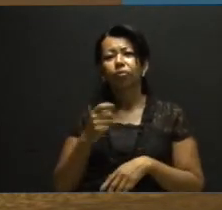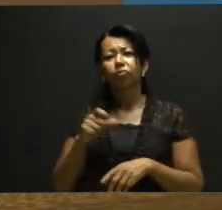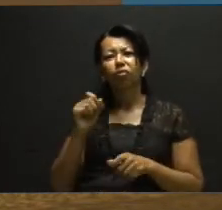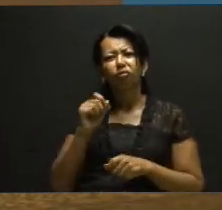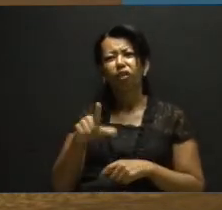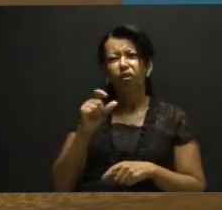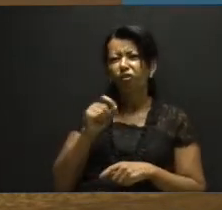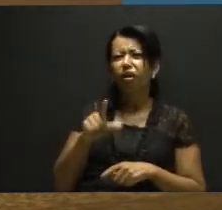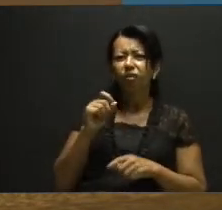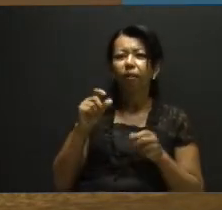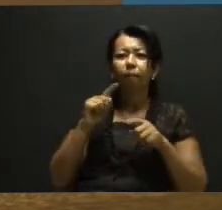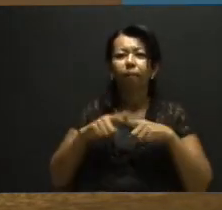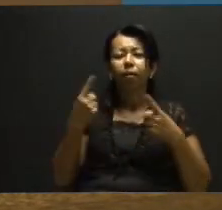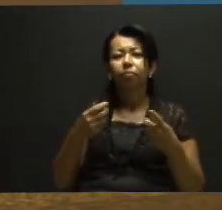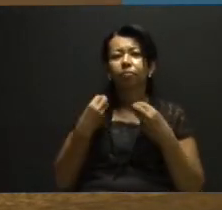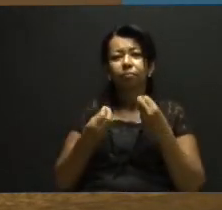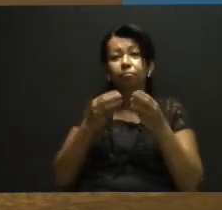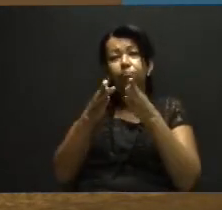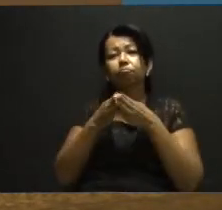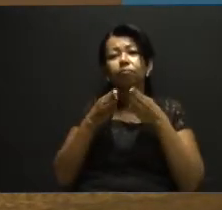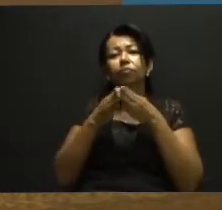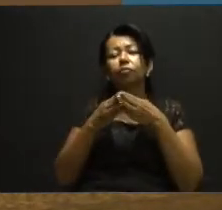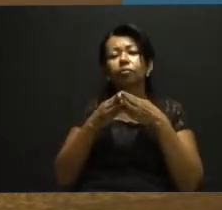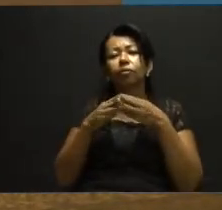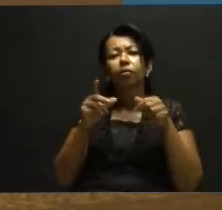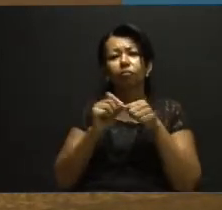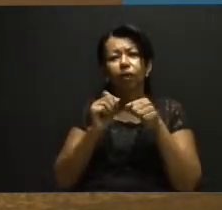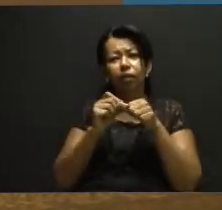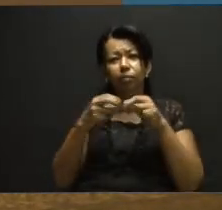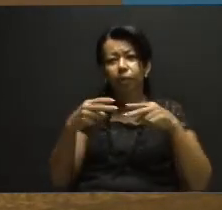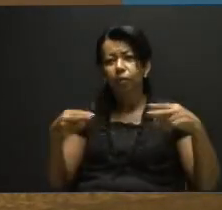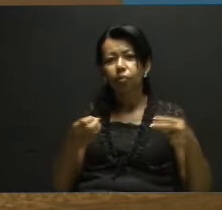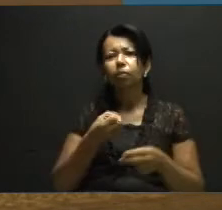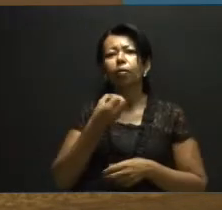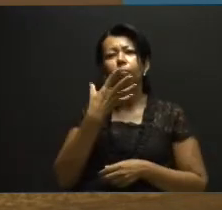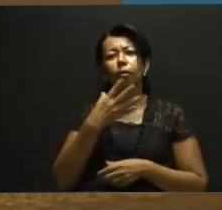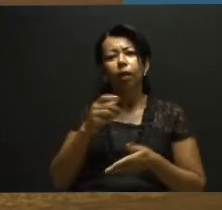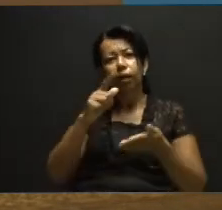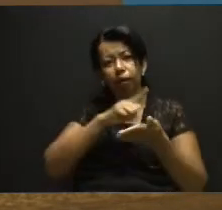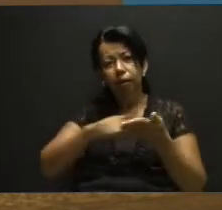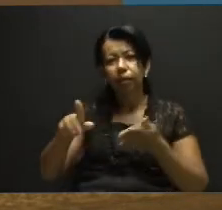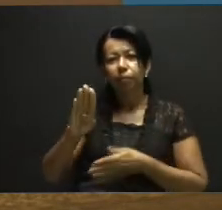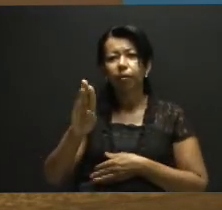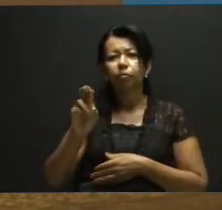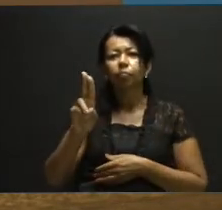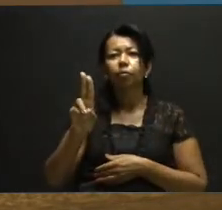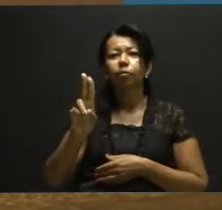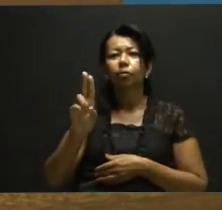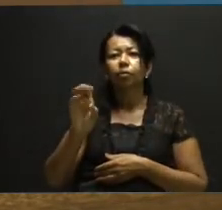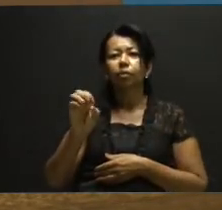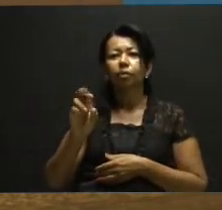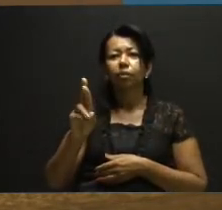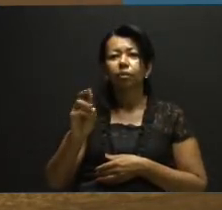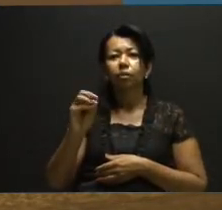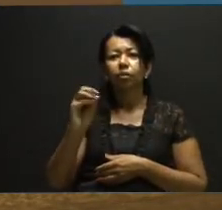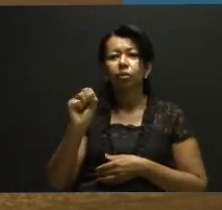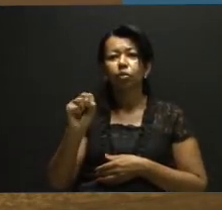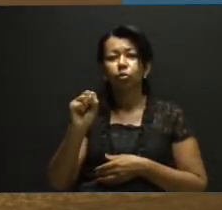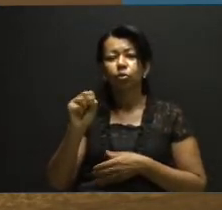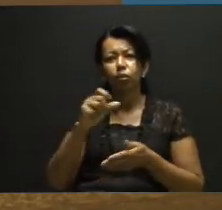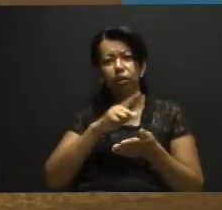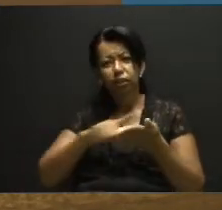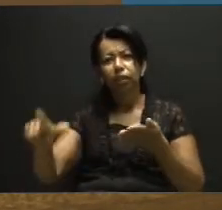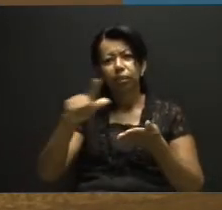mas por favor façam algo de bom me pus bueiro pelo menos muito se falou que o secretário manutenção